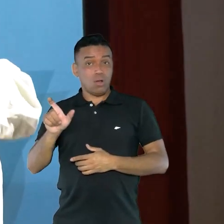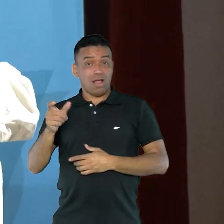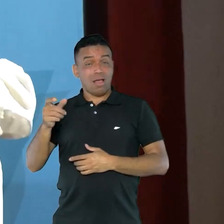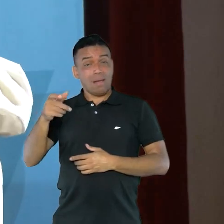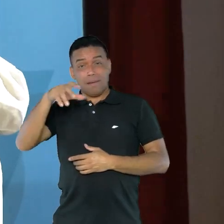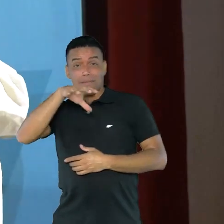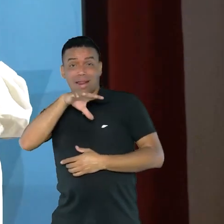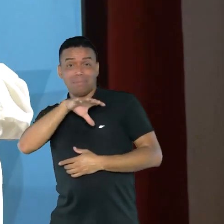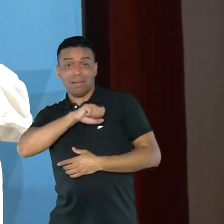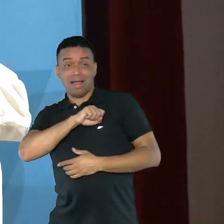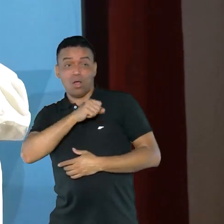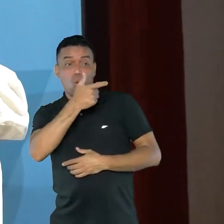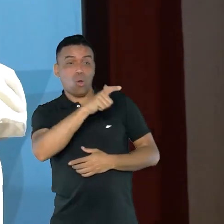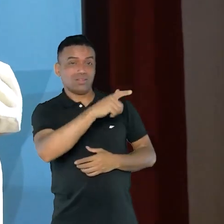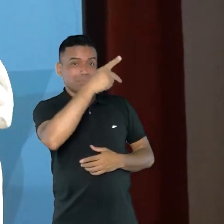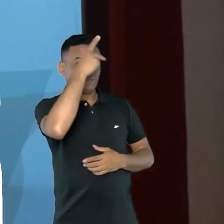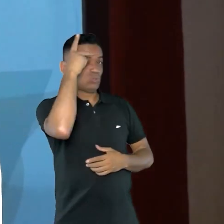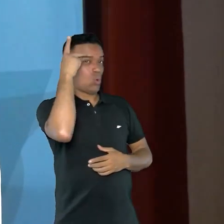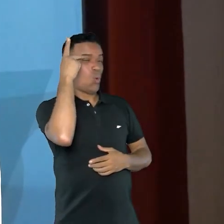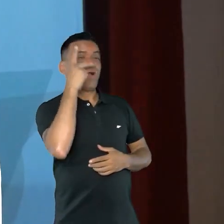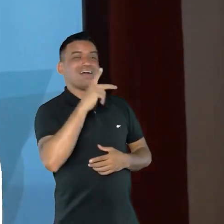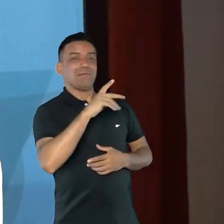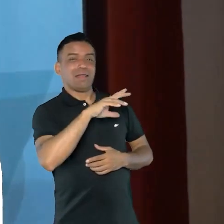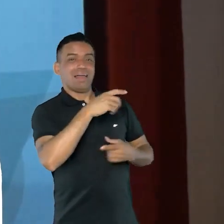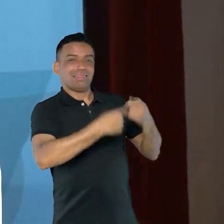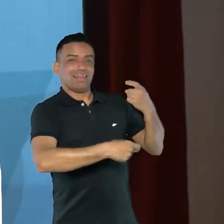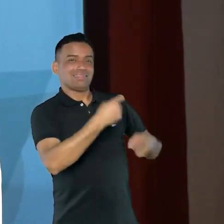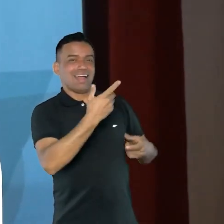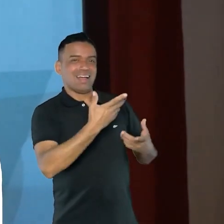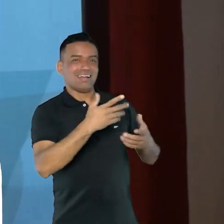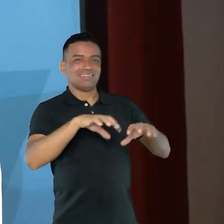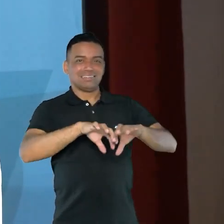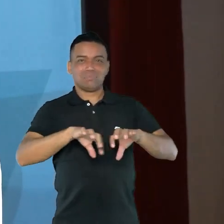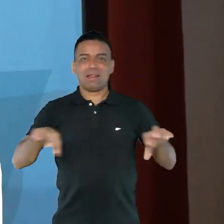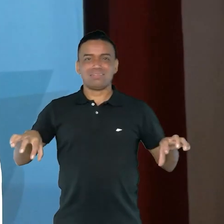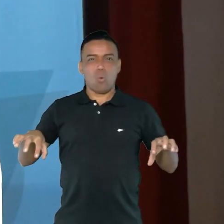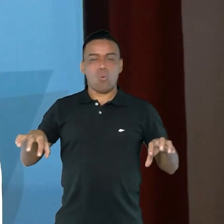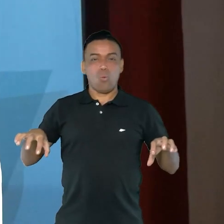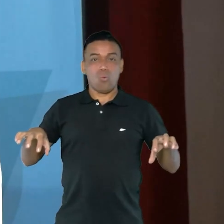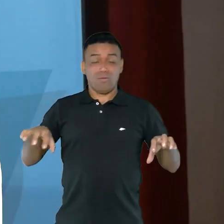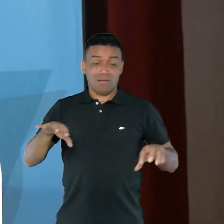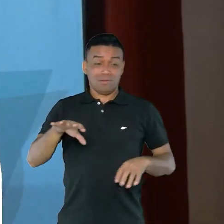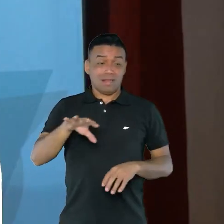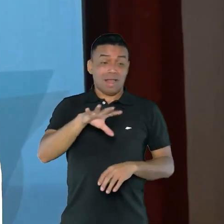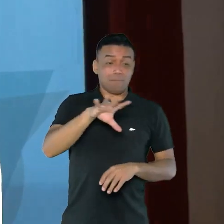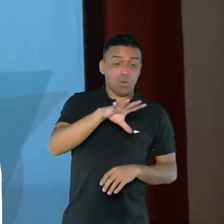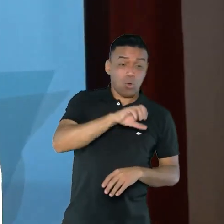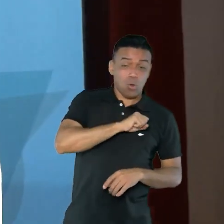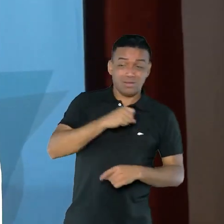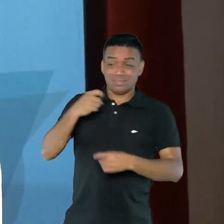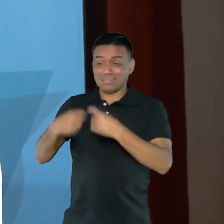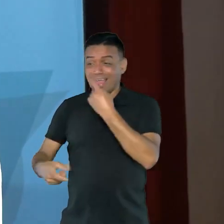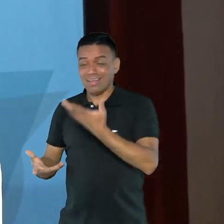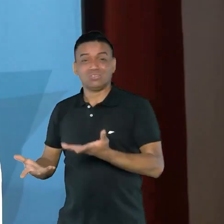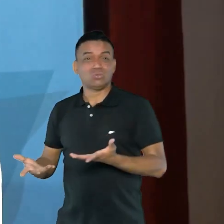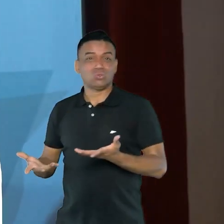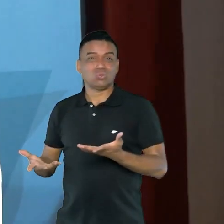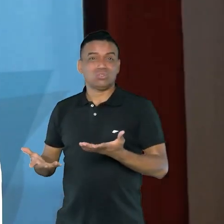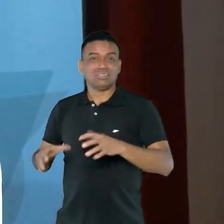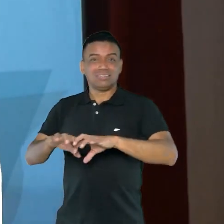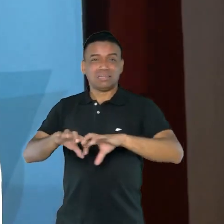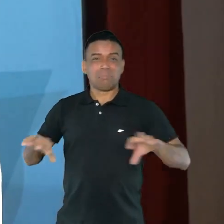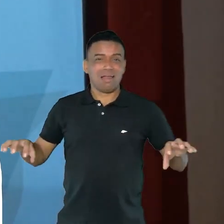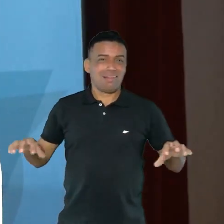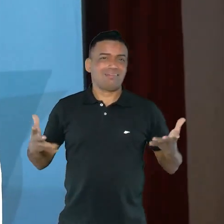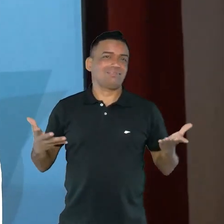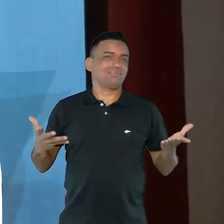faz parte de toda essa divisão, né? Que separa amor e sexo, que separa,